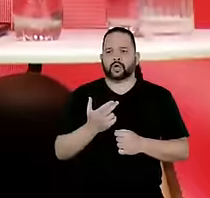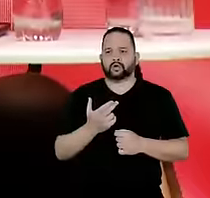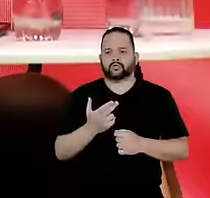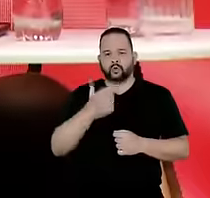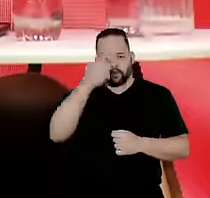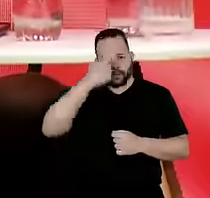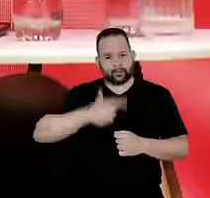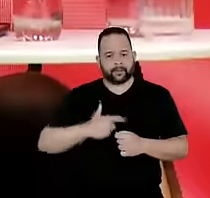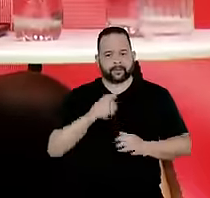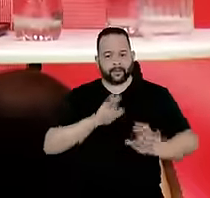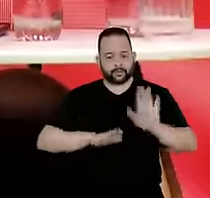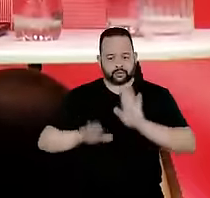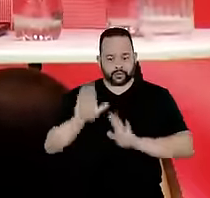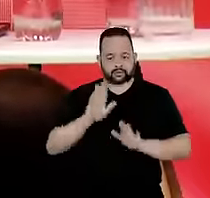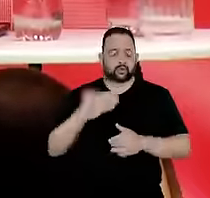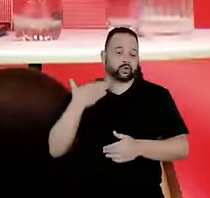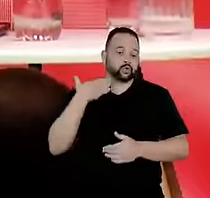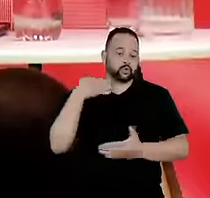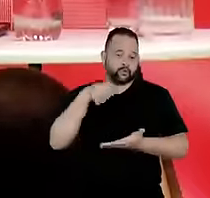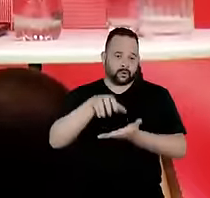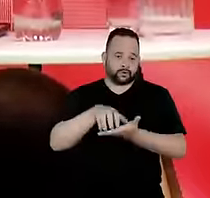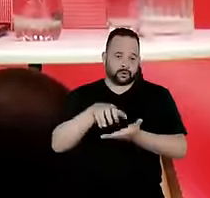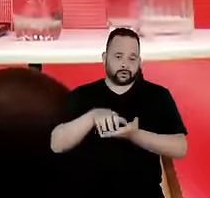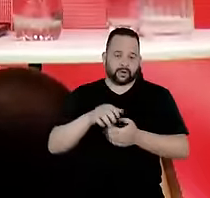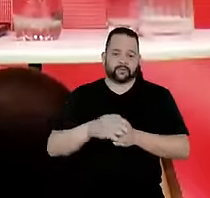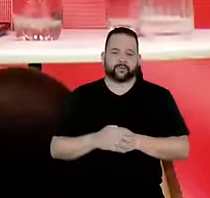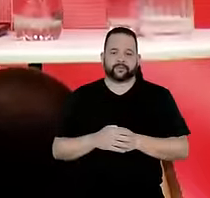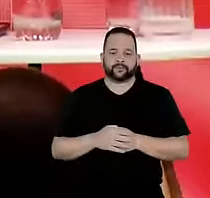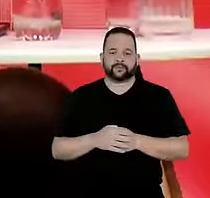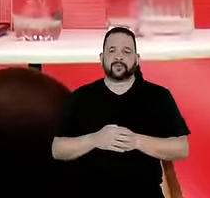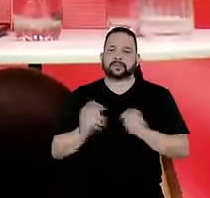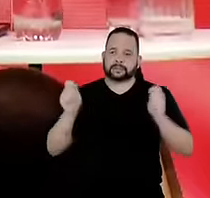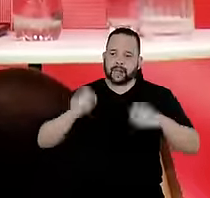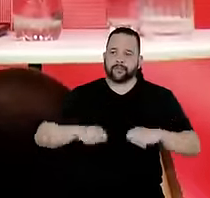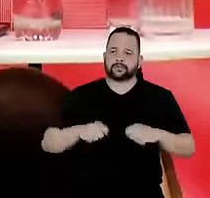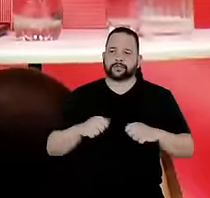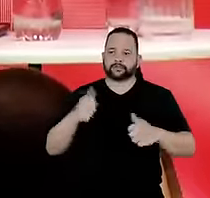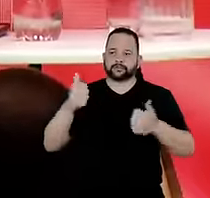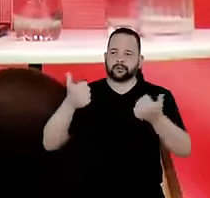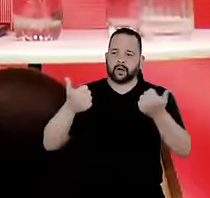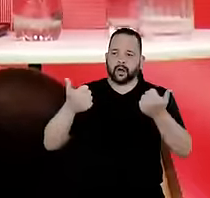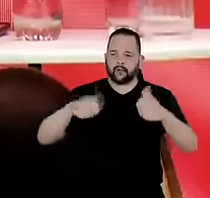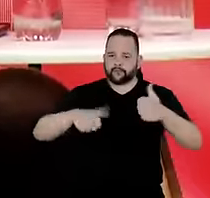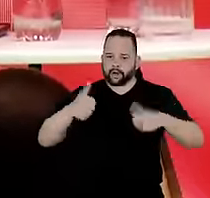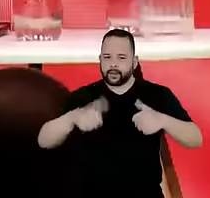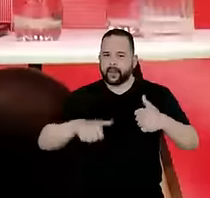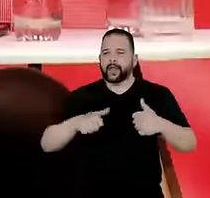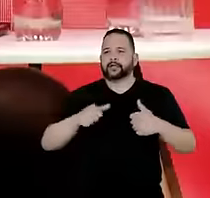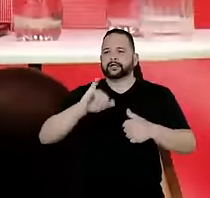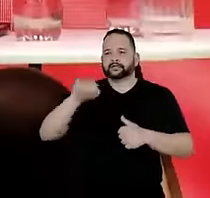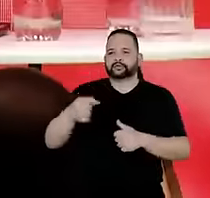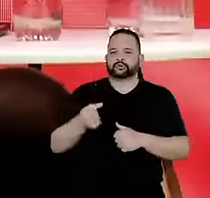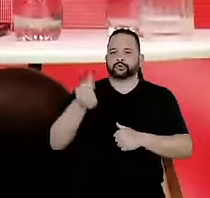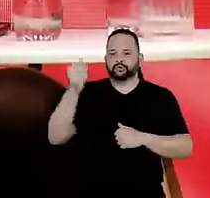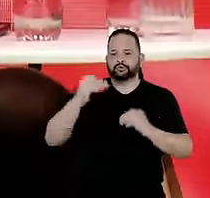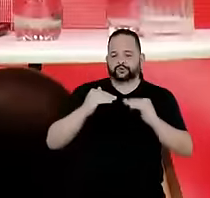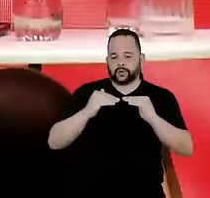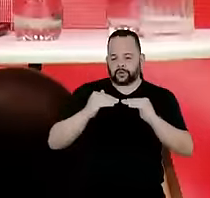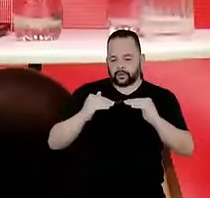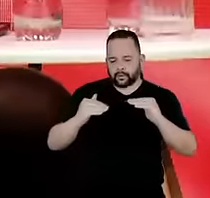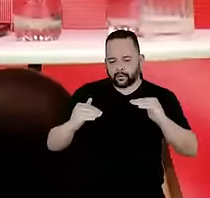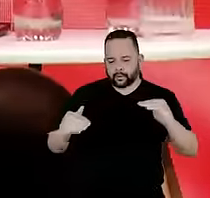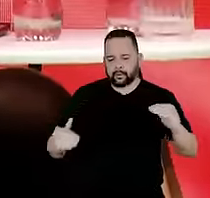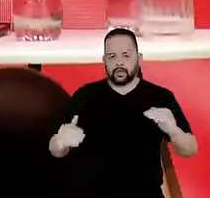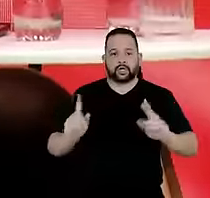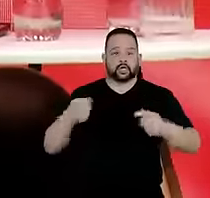patamar um pouquinho mais alto ele te dá previsibilidade você sabe que o juros vai cair de uma maneira correta sem afobação eh